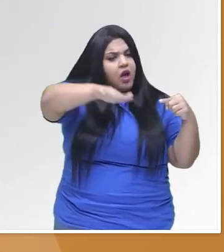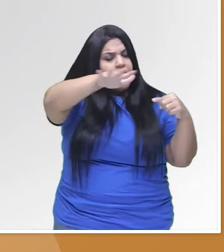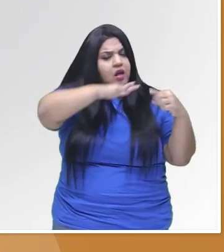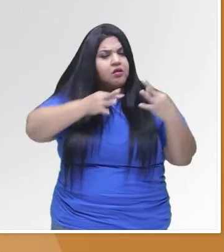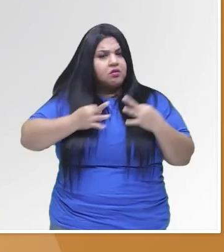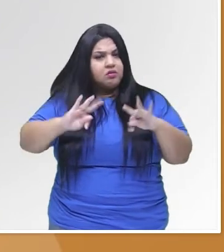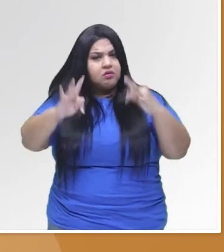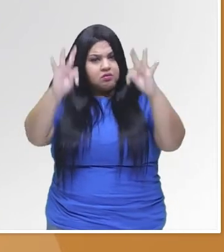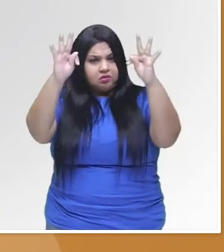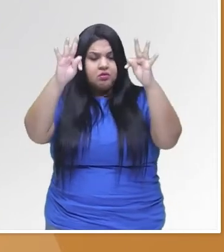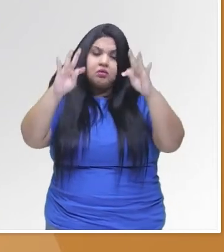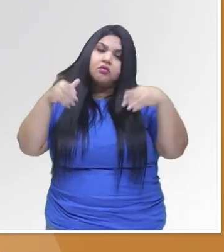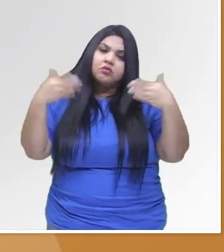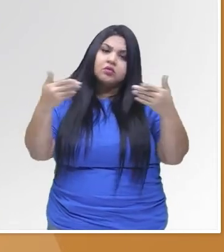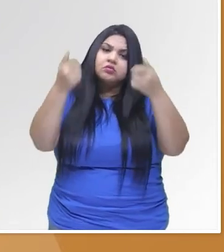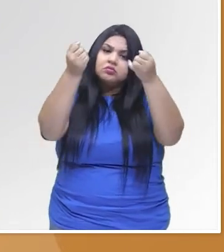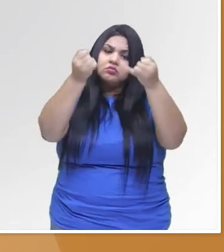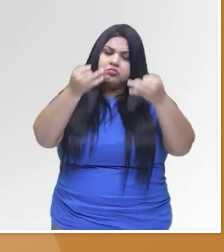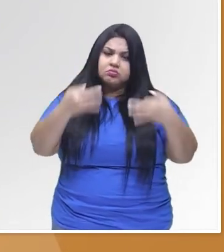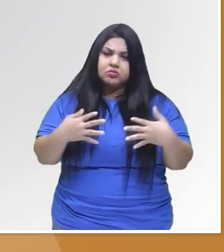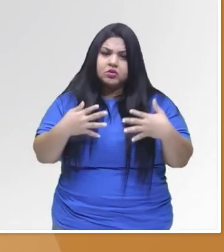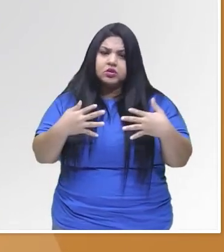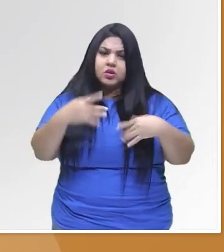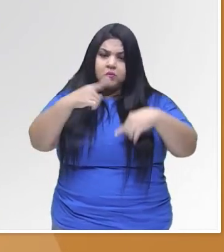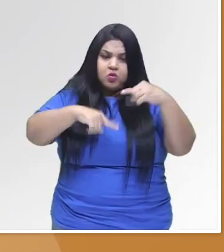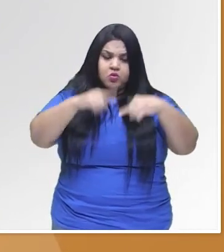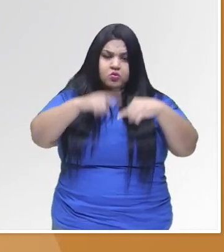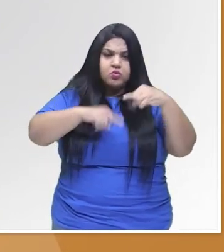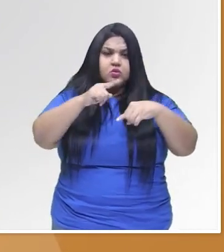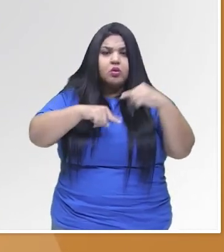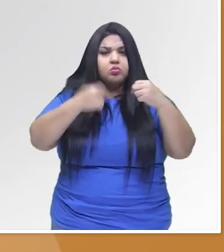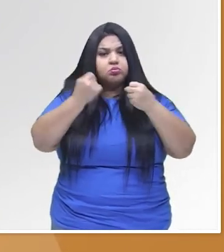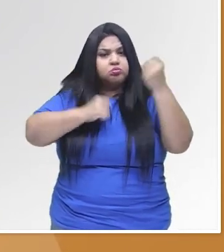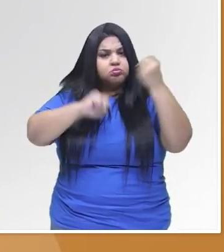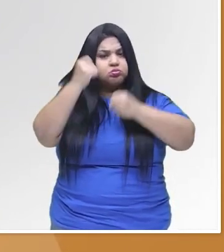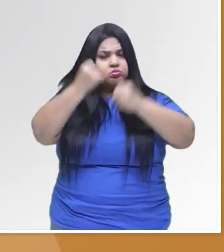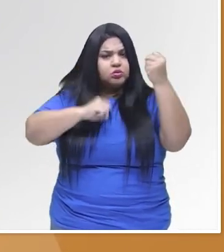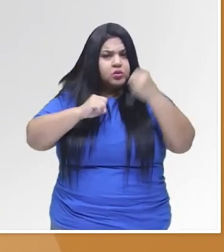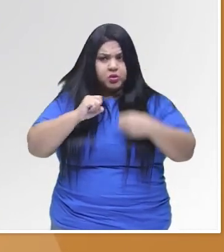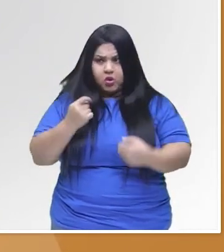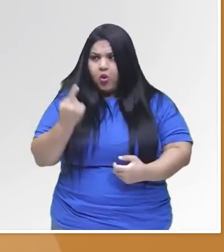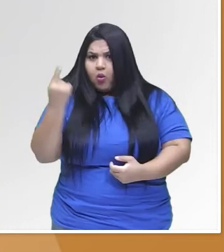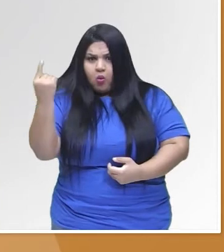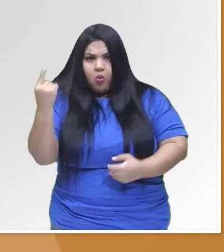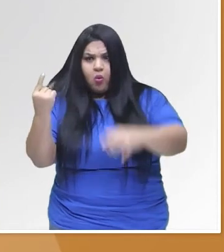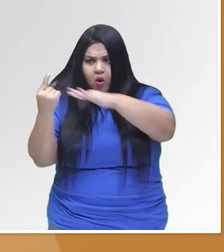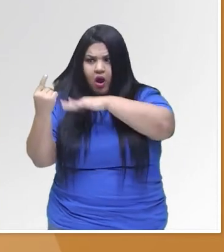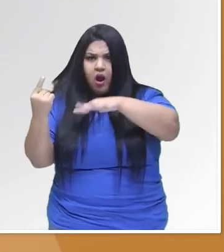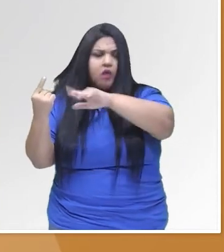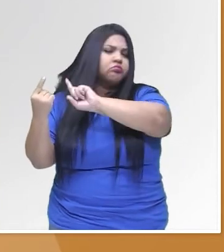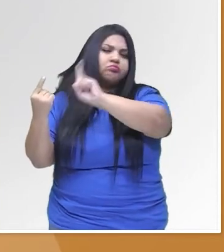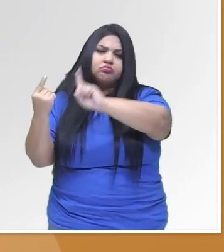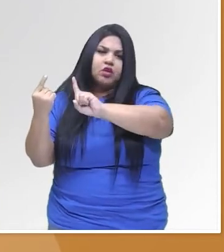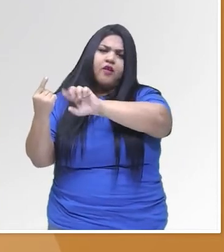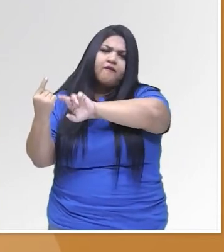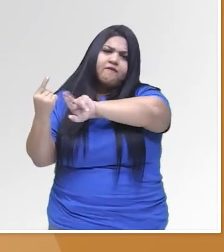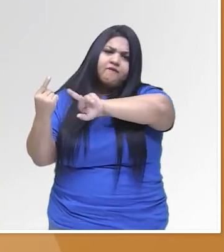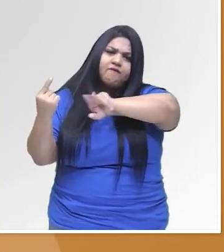tecnológicos, tá? Estamos falando aí de produção industrial, então não é só um ramo de produção. Nós